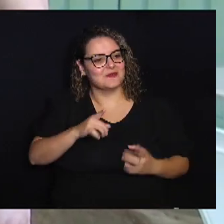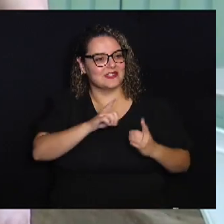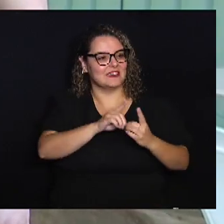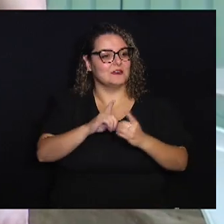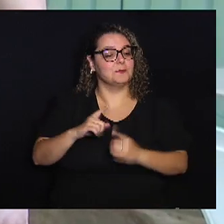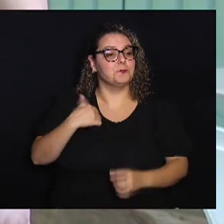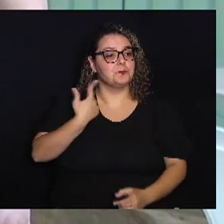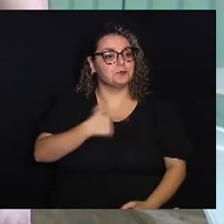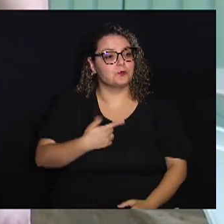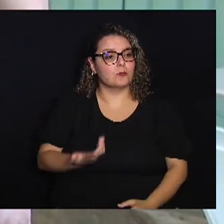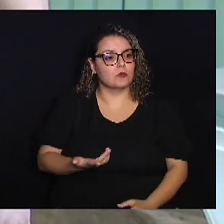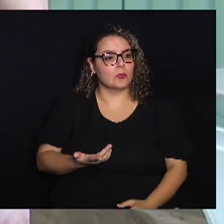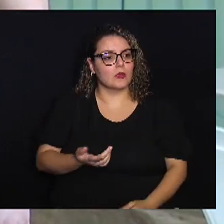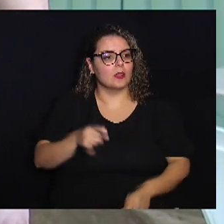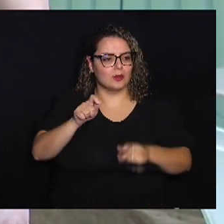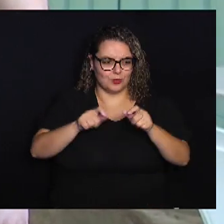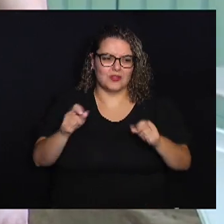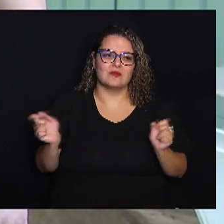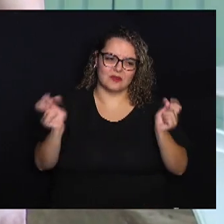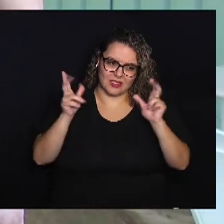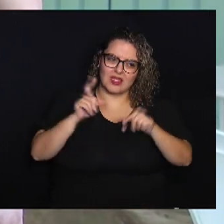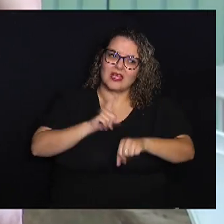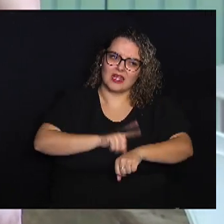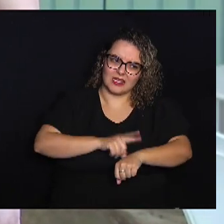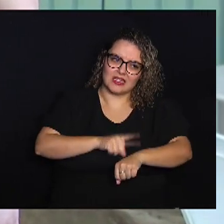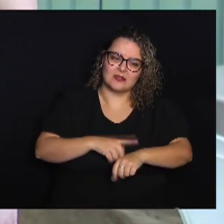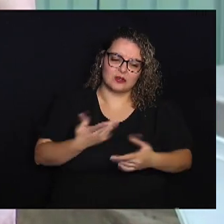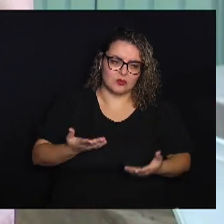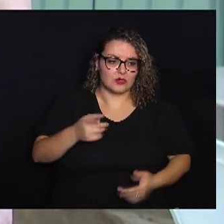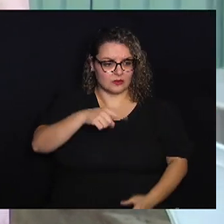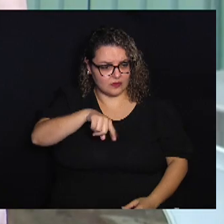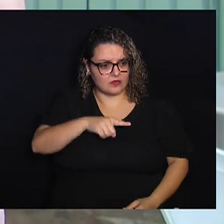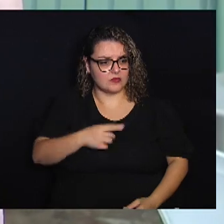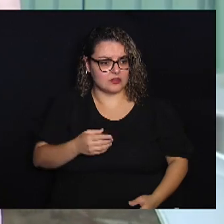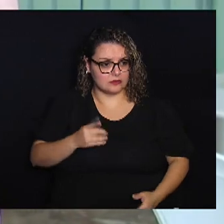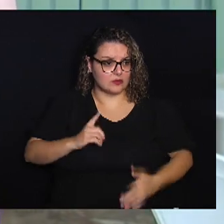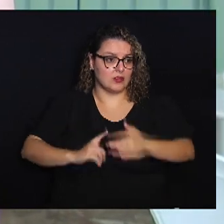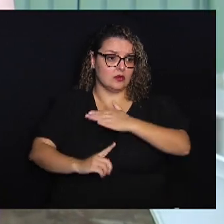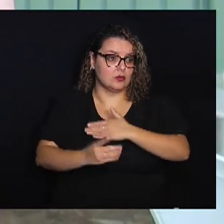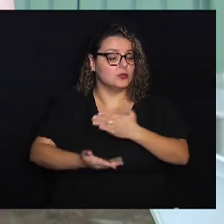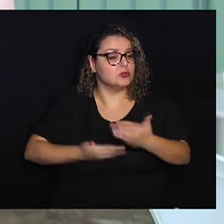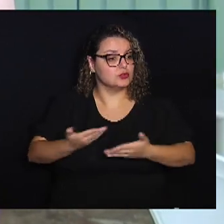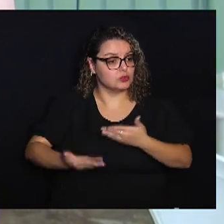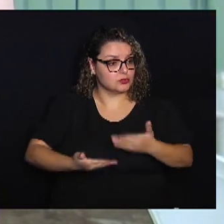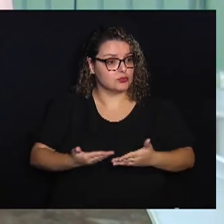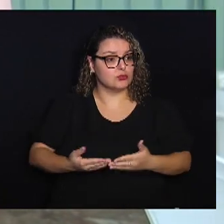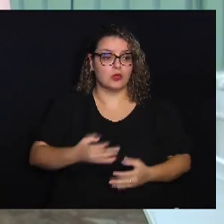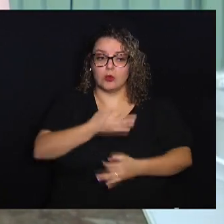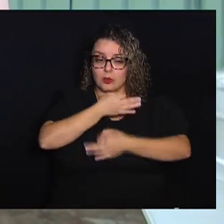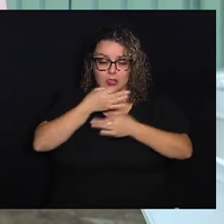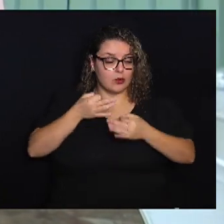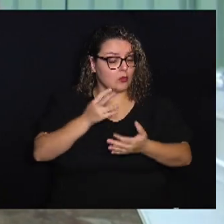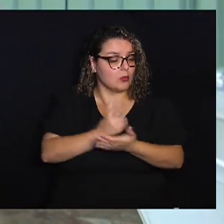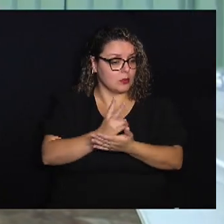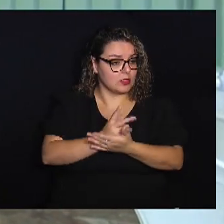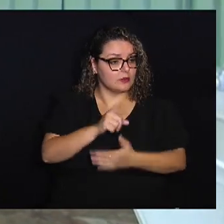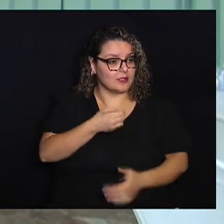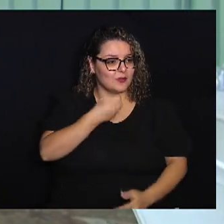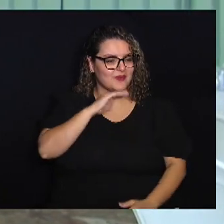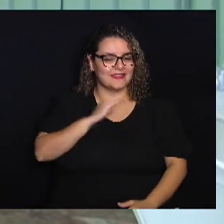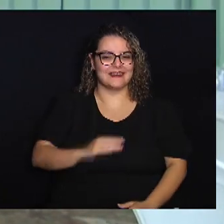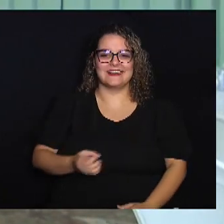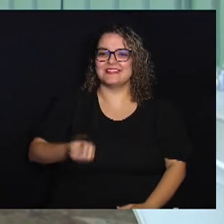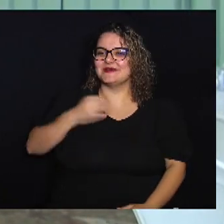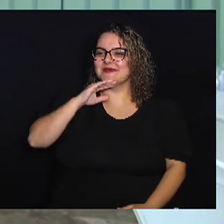gente. O pessoal precisa ficar atento, porque vocês estão aqui prestando aquele trabalho com excelência, como sempre, né? Boa tarde.